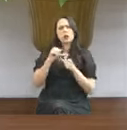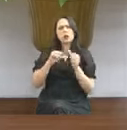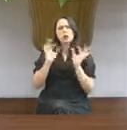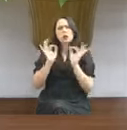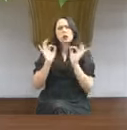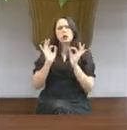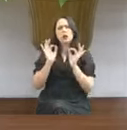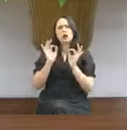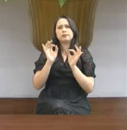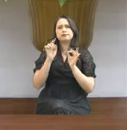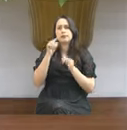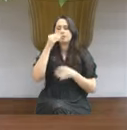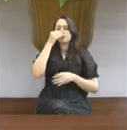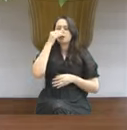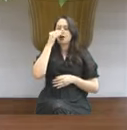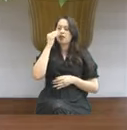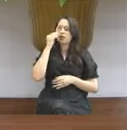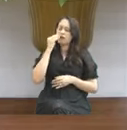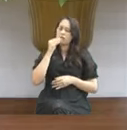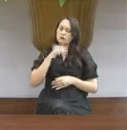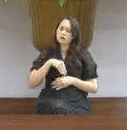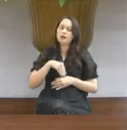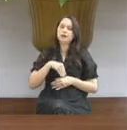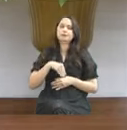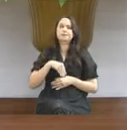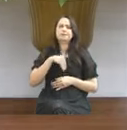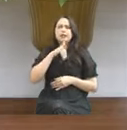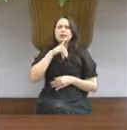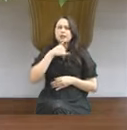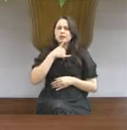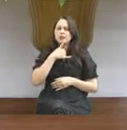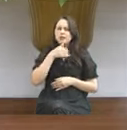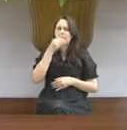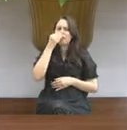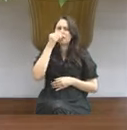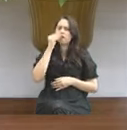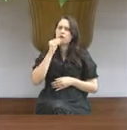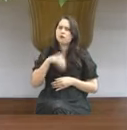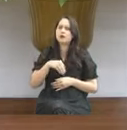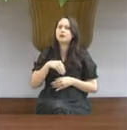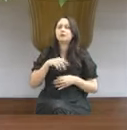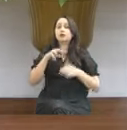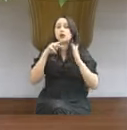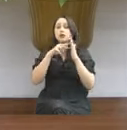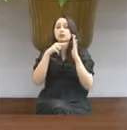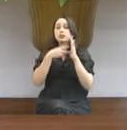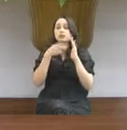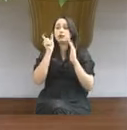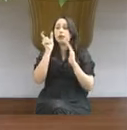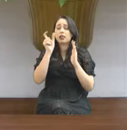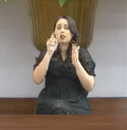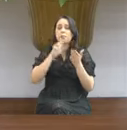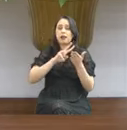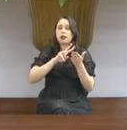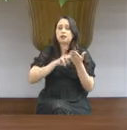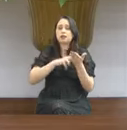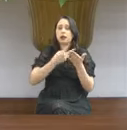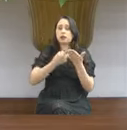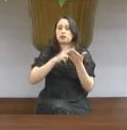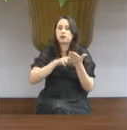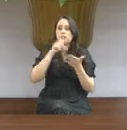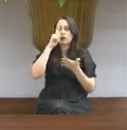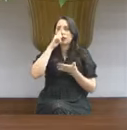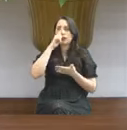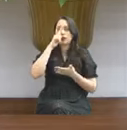ombro. Porque é muita pancada. Clino significa baixar a cabeça. Entendeu? Dizer: ah,